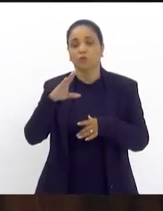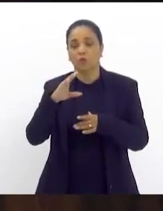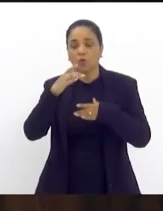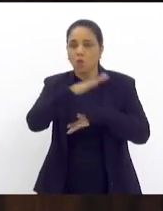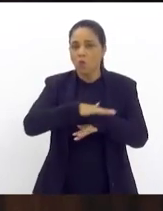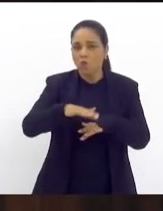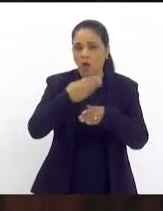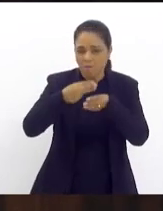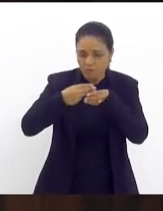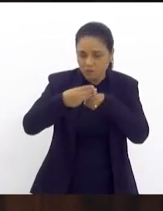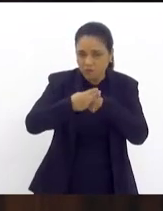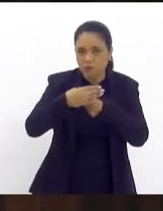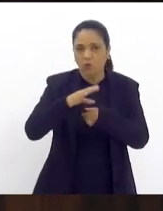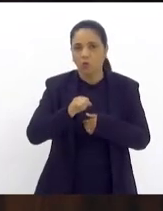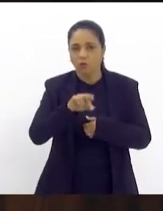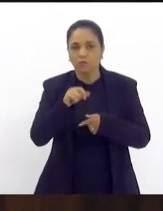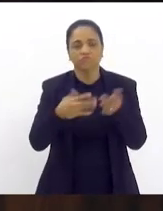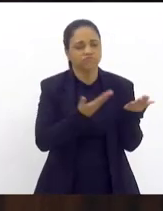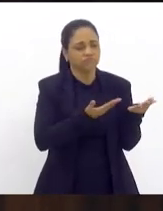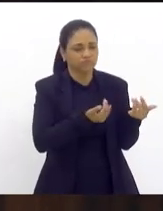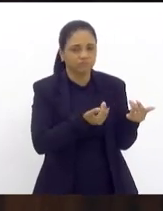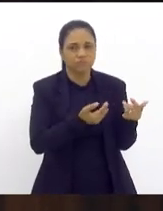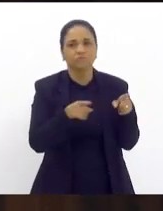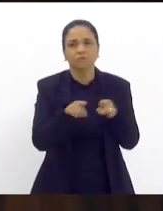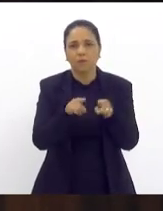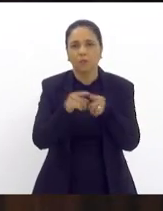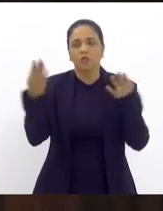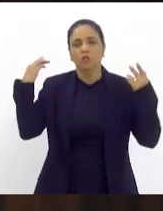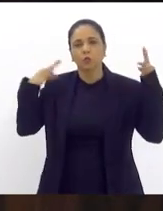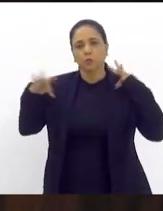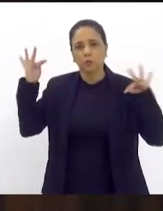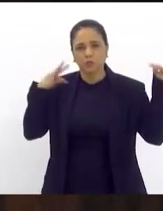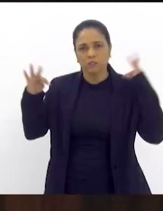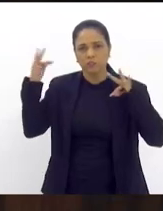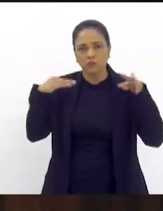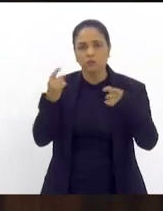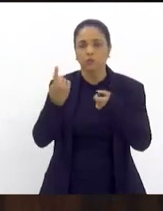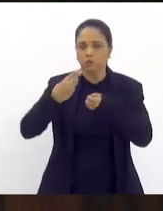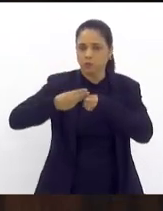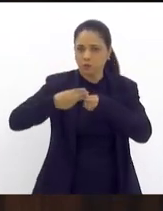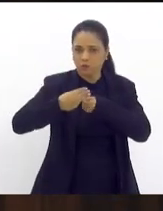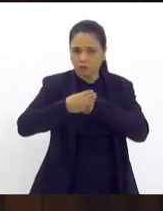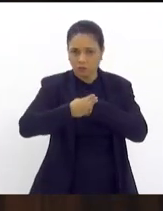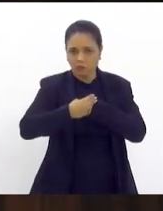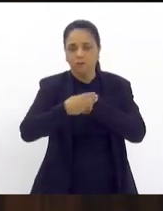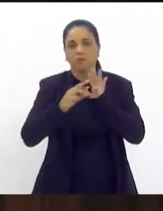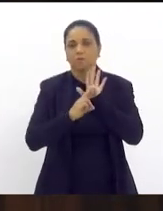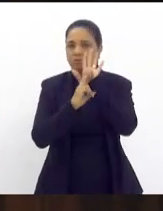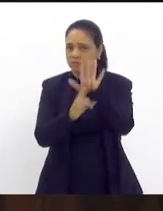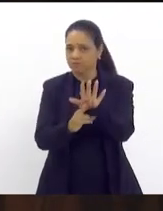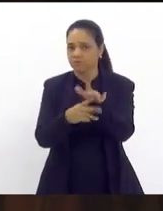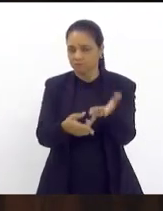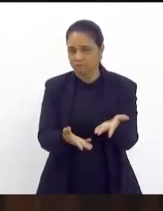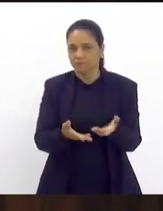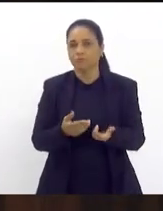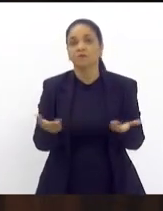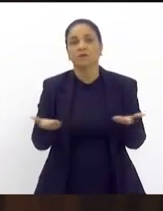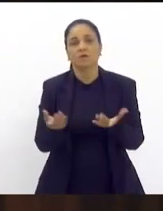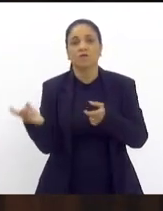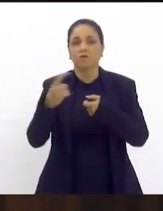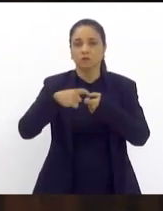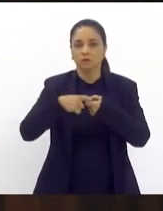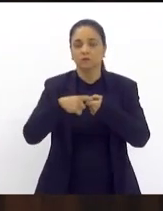em defesa da Nossa Juventude e também do nosso Turismo interiorano então retomando aqui é